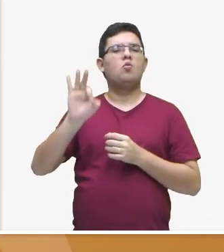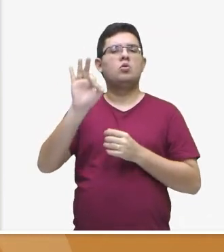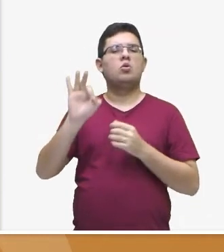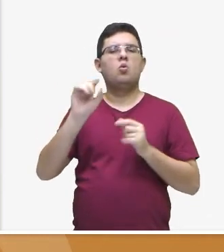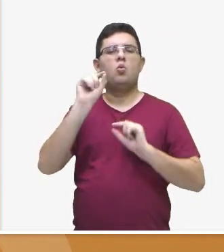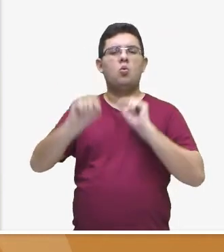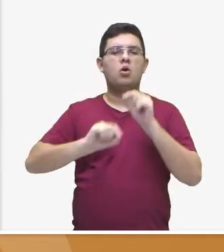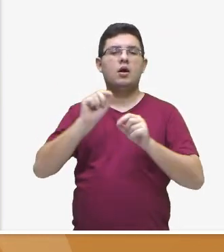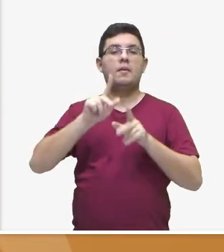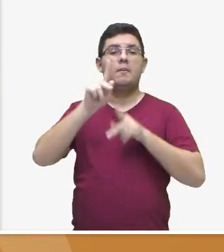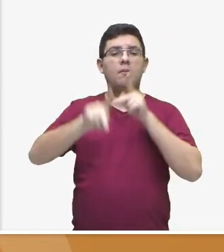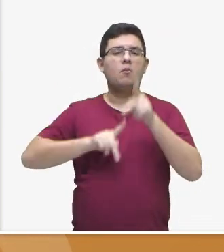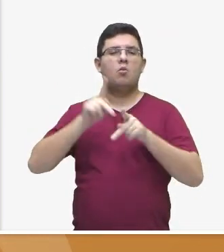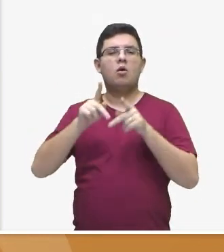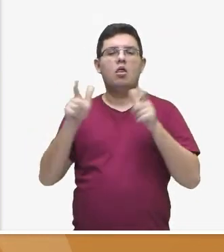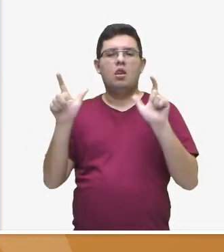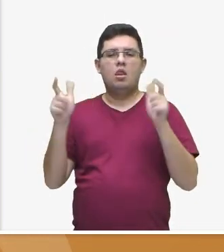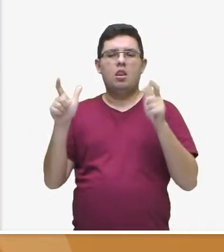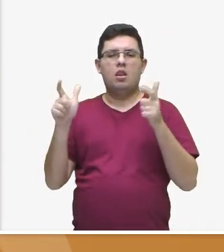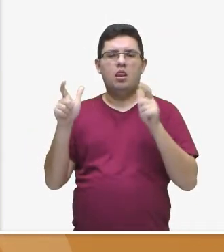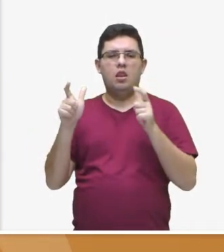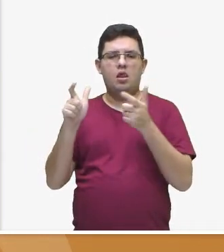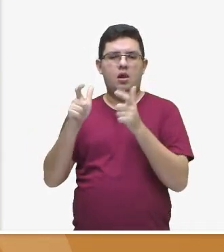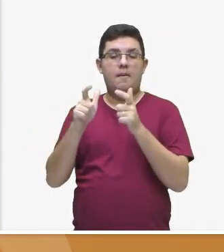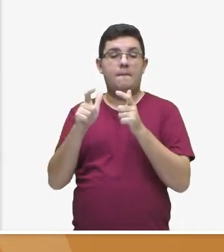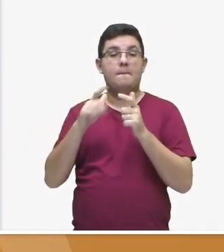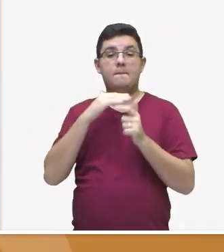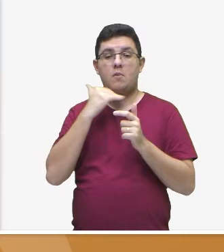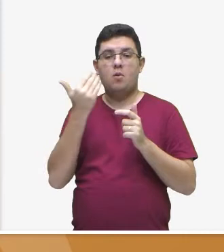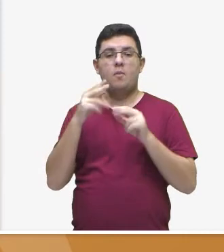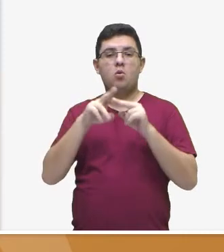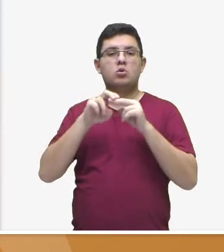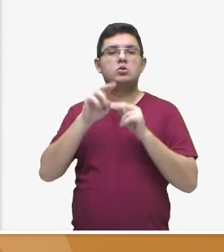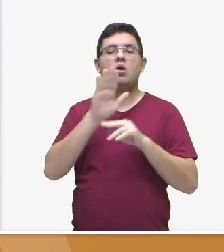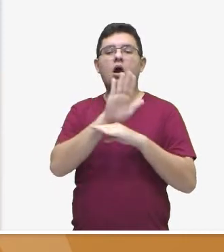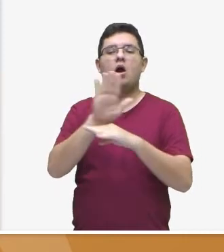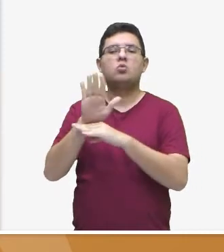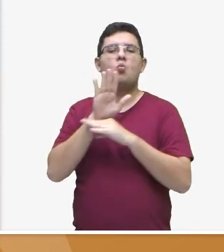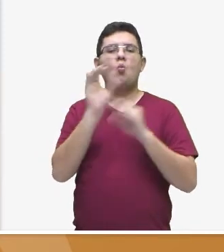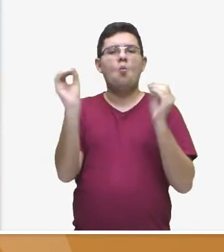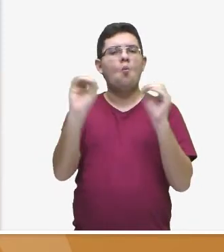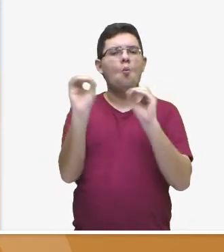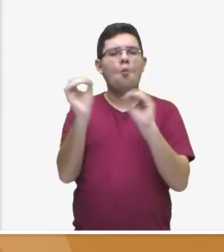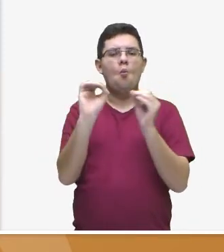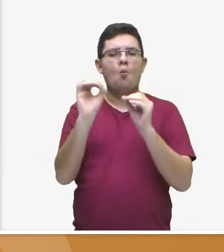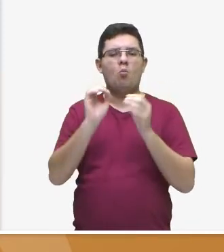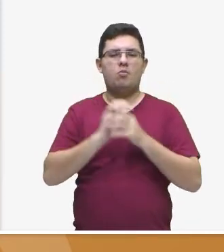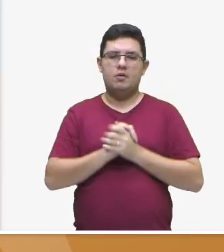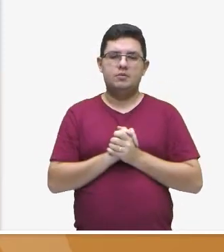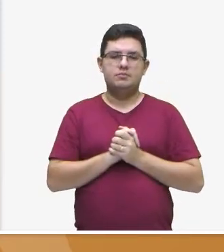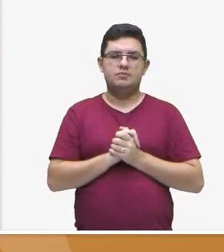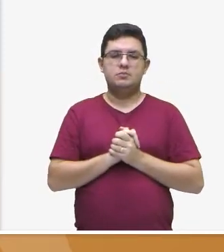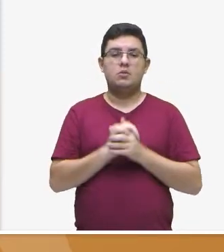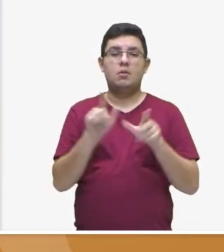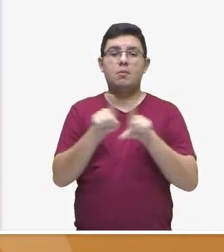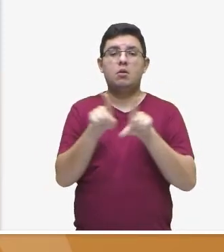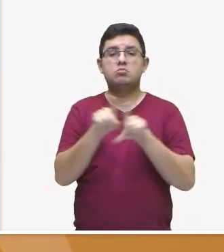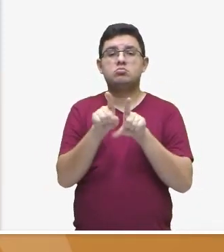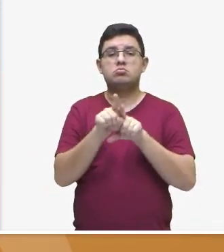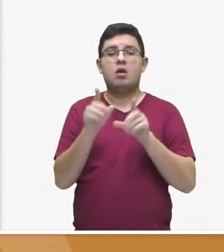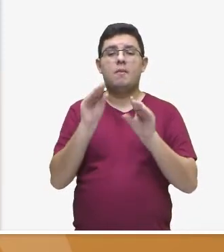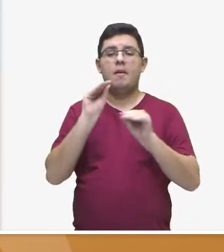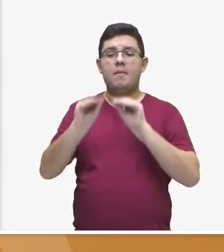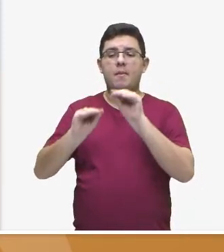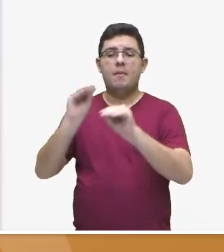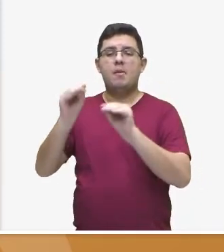doentes ficavam sem ter quem os socorresse, quem cuidasse deles, né? Também quem o alimentasse,